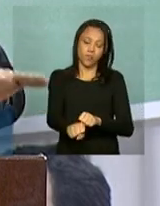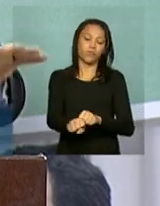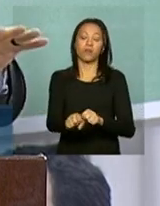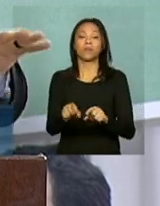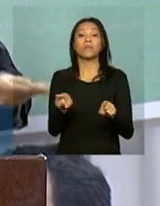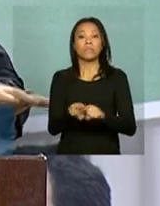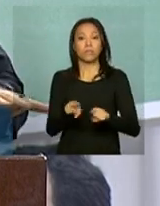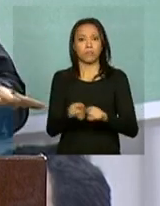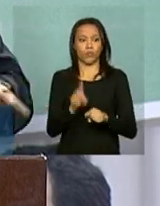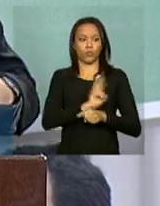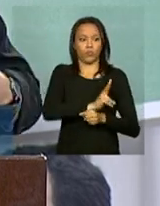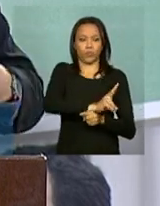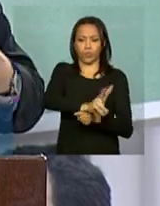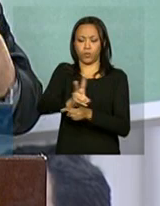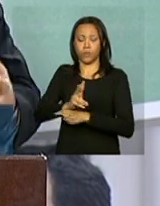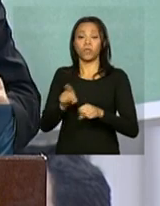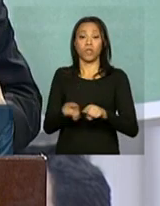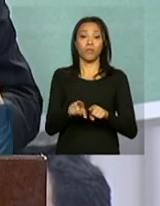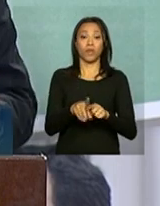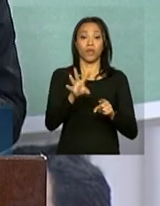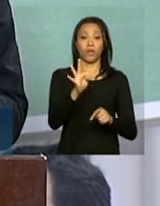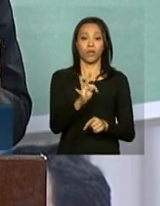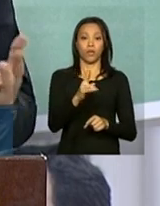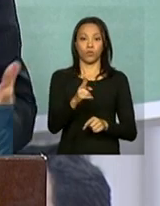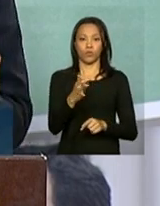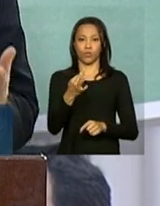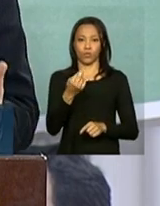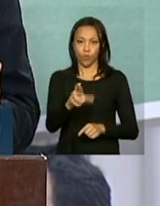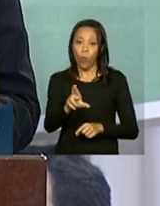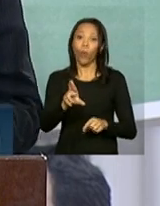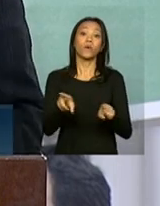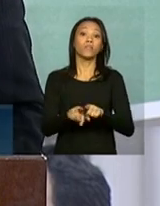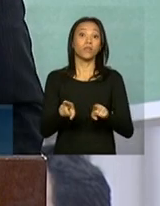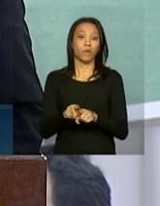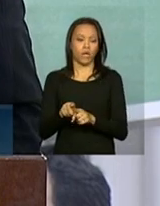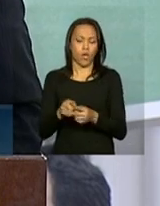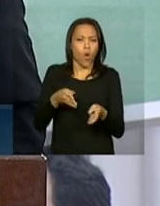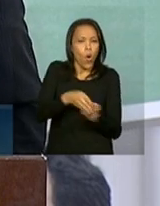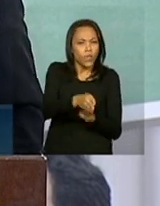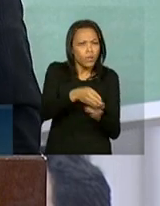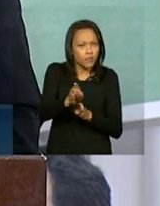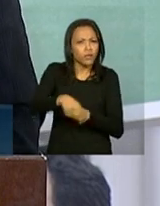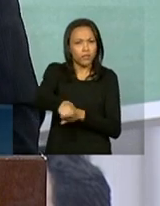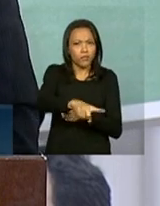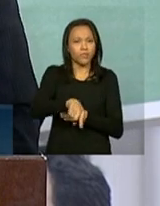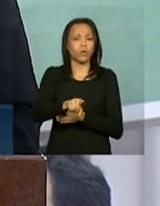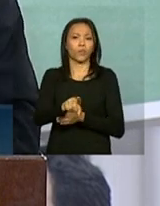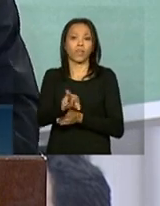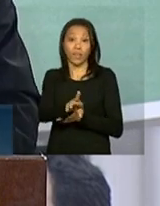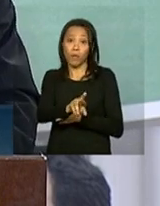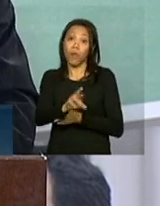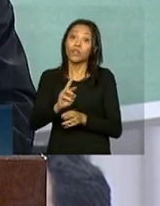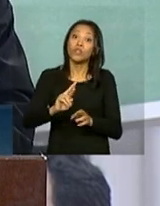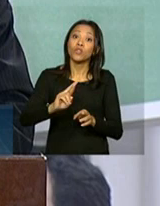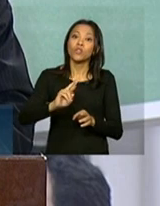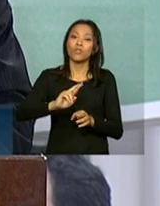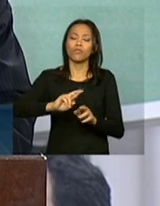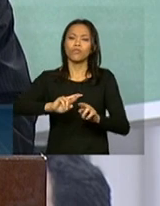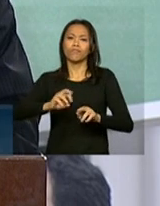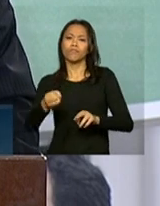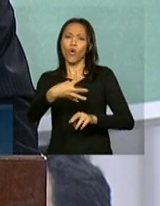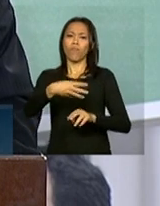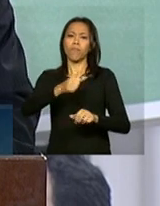de supervisão, de tutoria, de preceptoria, que é essencial à nova concepção de formação dos médicos